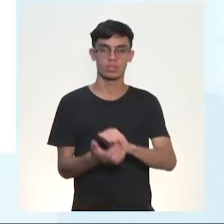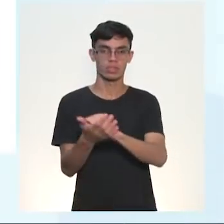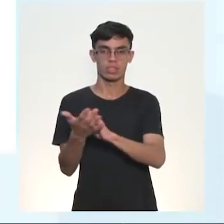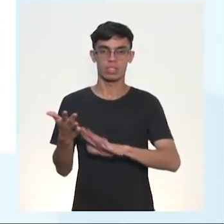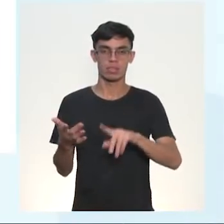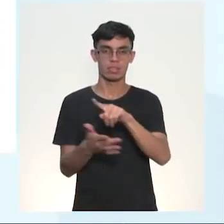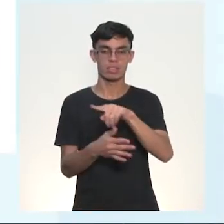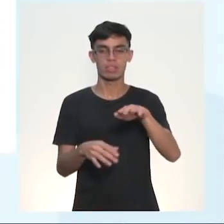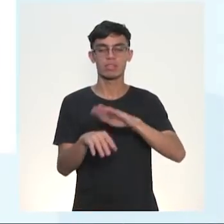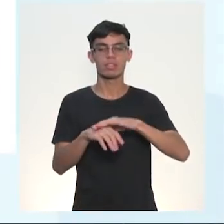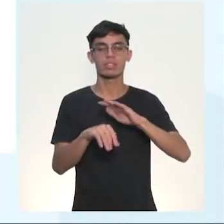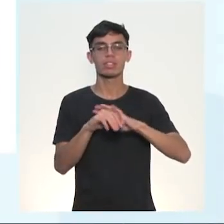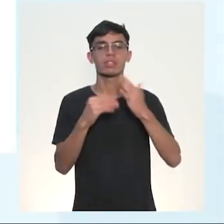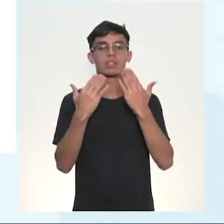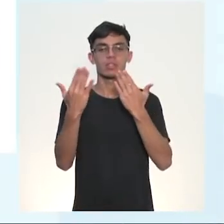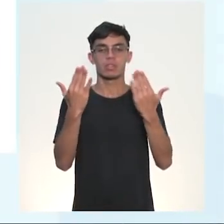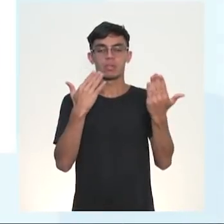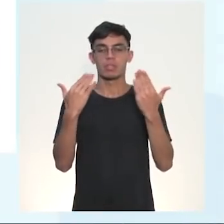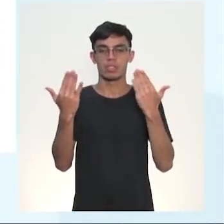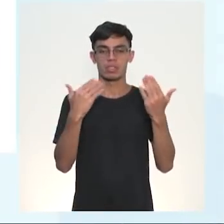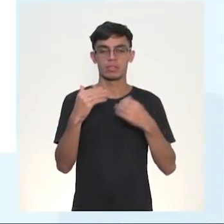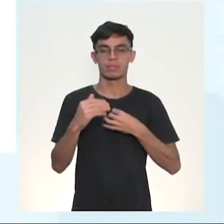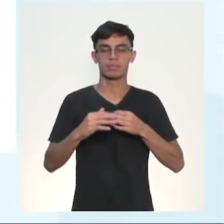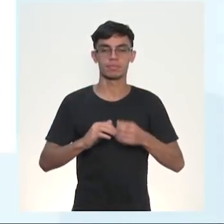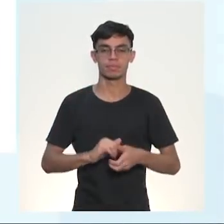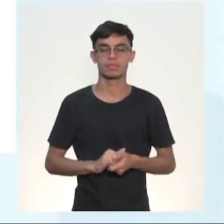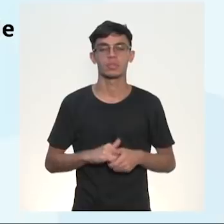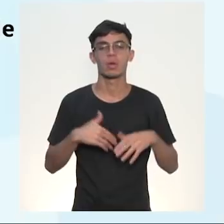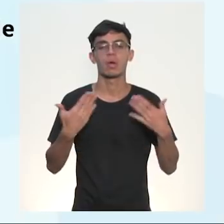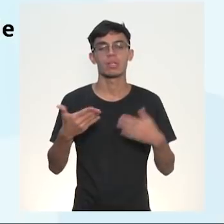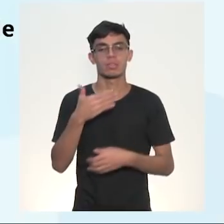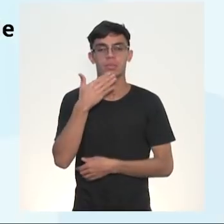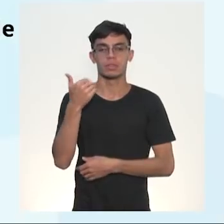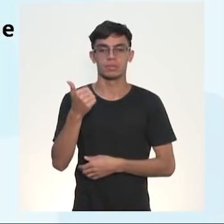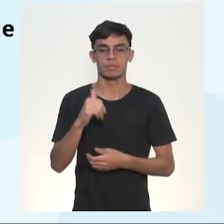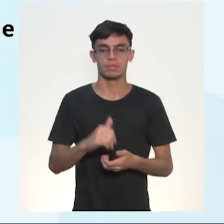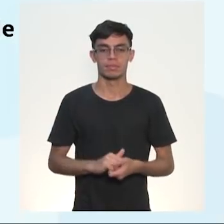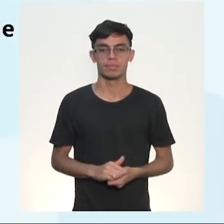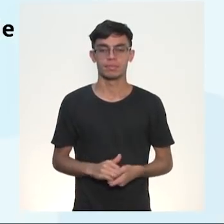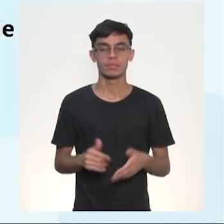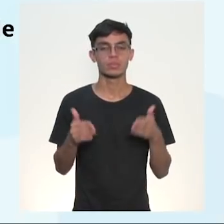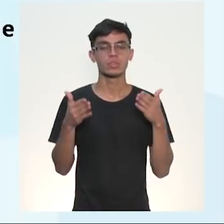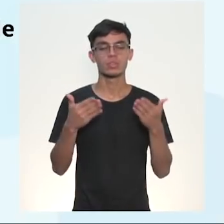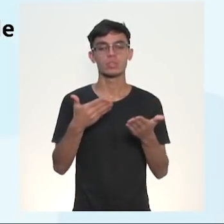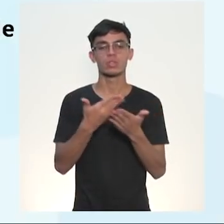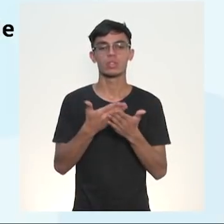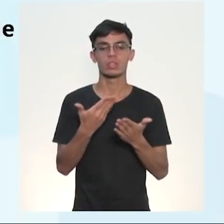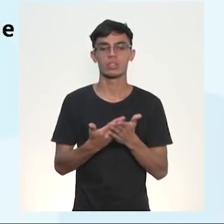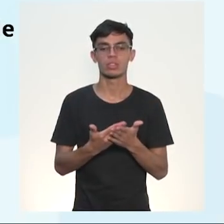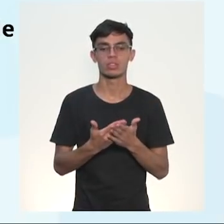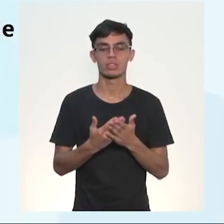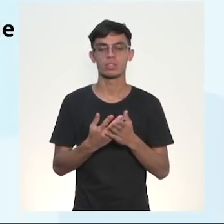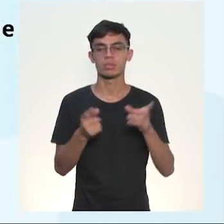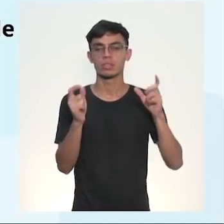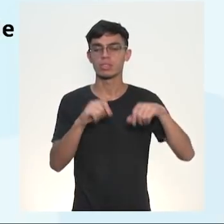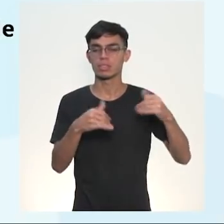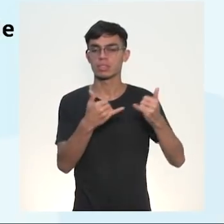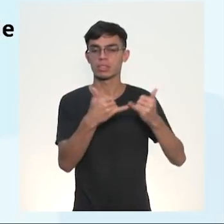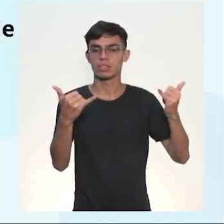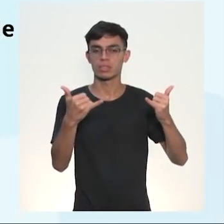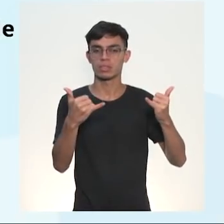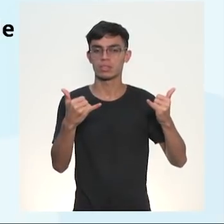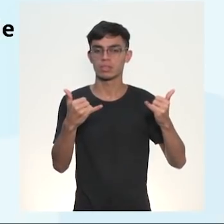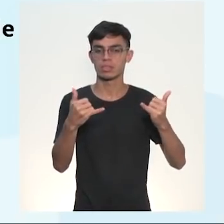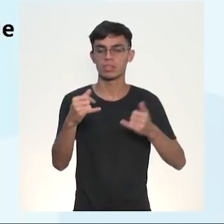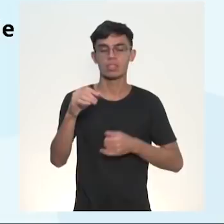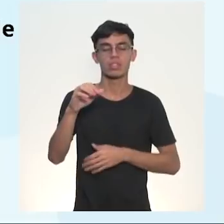fazerem, né, que é comparando as fontes, né, em termos de eficiência energética. E hoje a gente estudou eficiência energética, selo